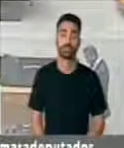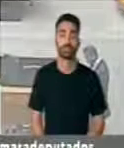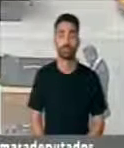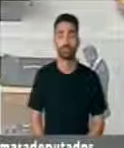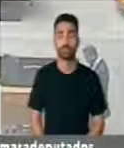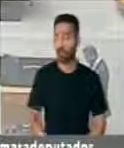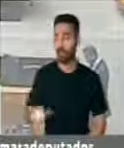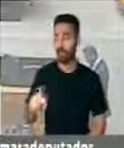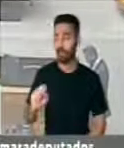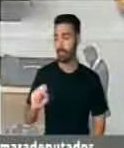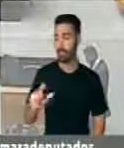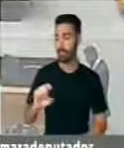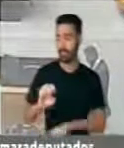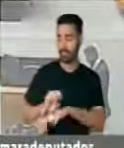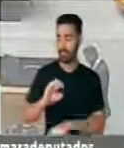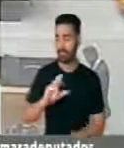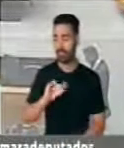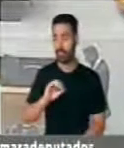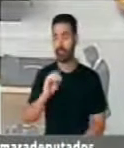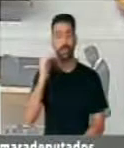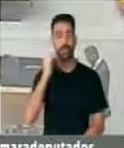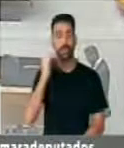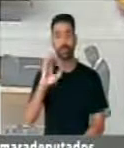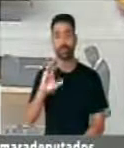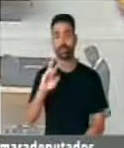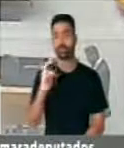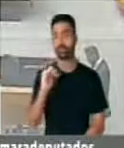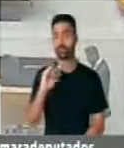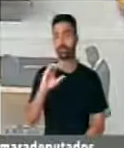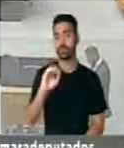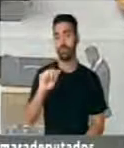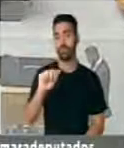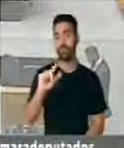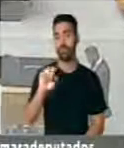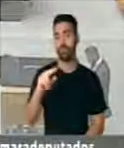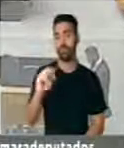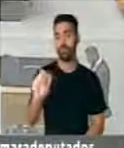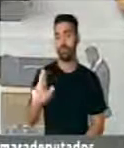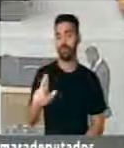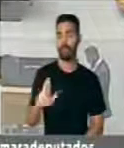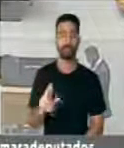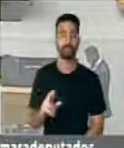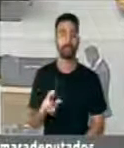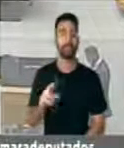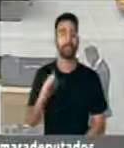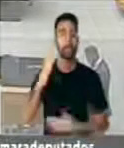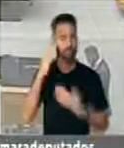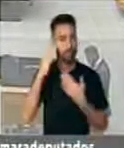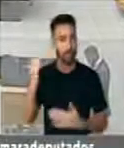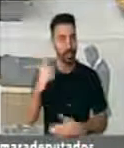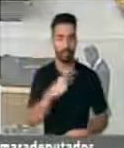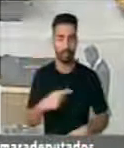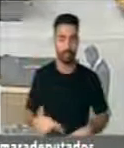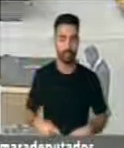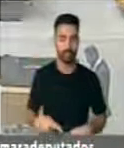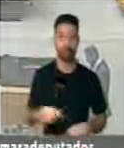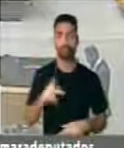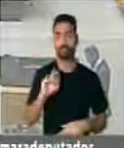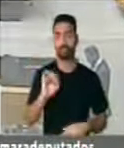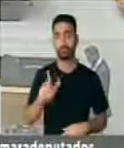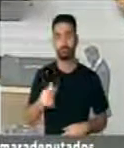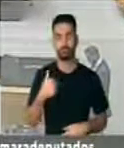pelo PSOL do Rio de Janeiro, nobre deputado Chico Alencar. Obrigado, presidente. O PSOL registra a